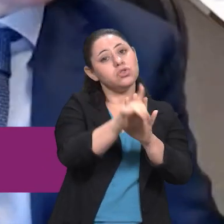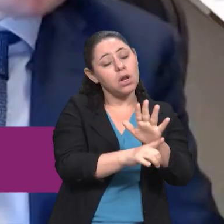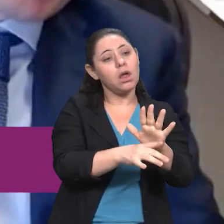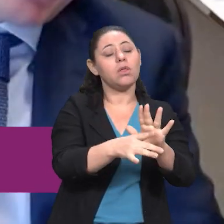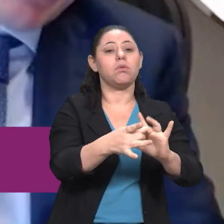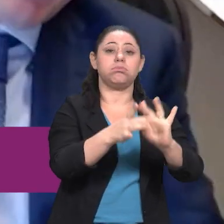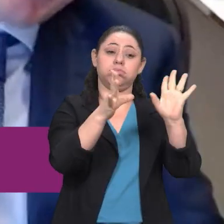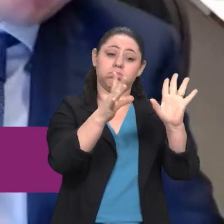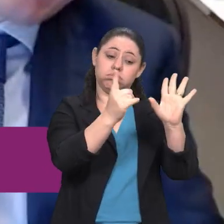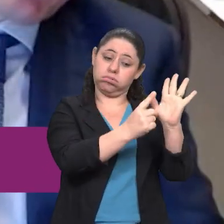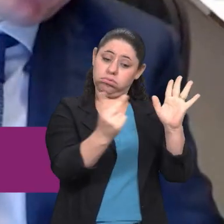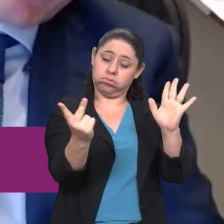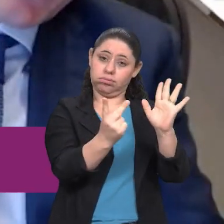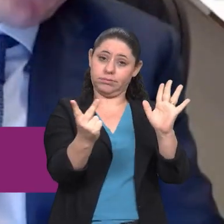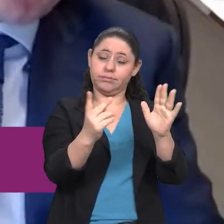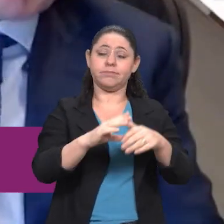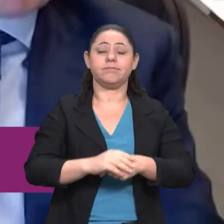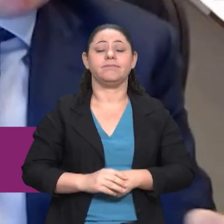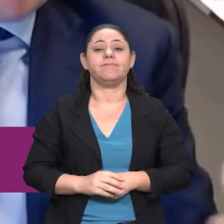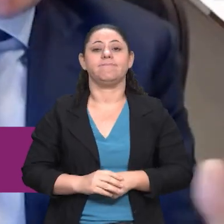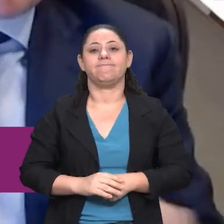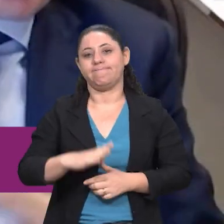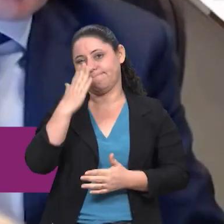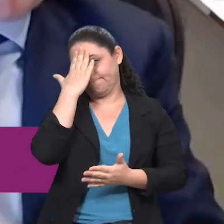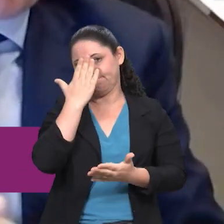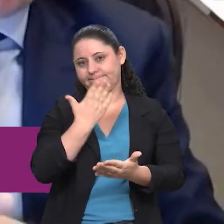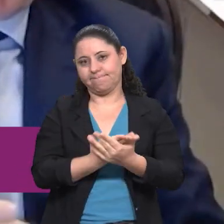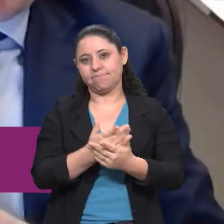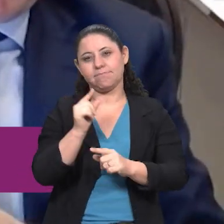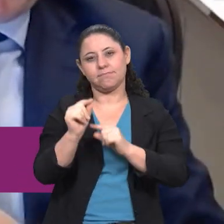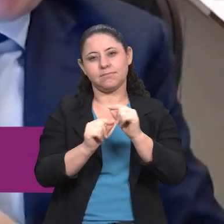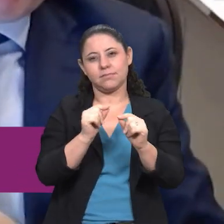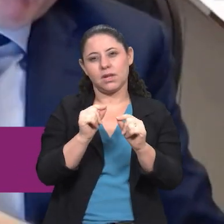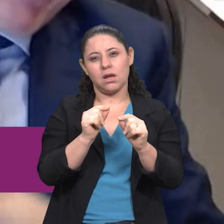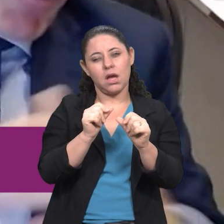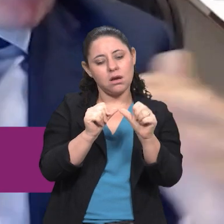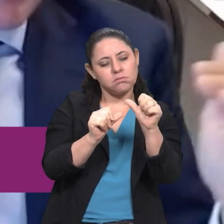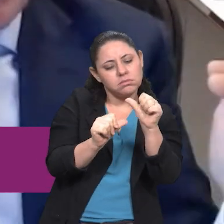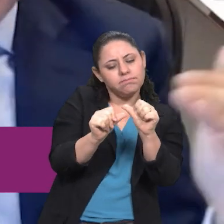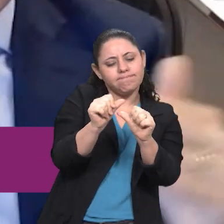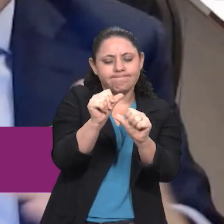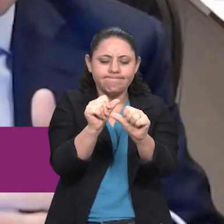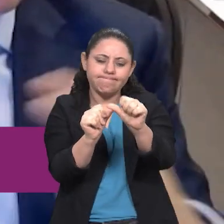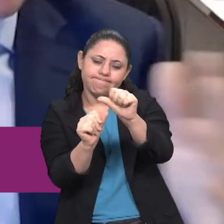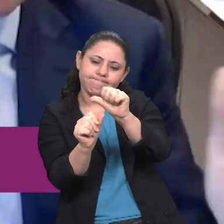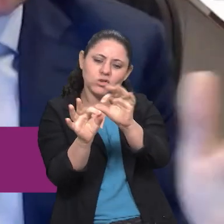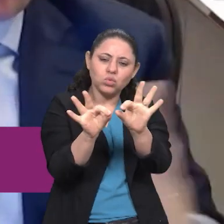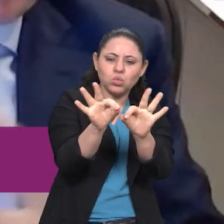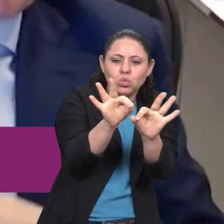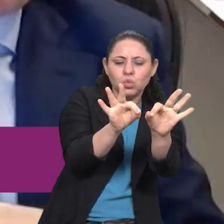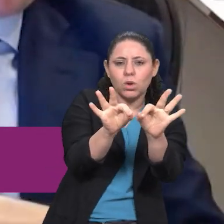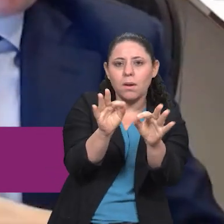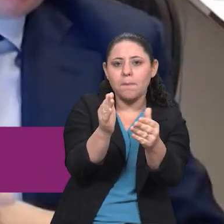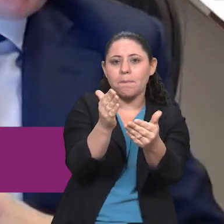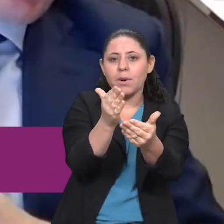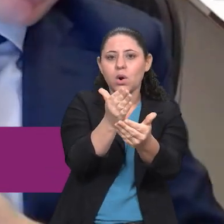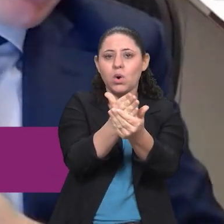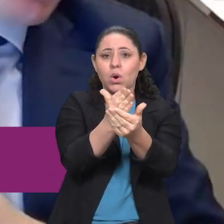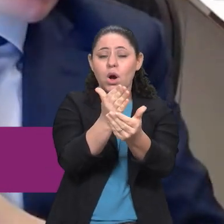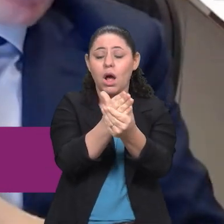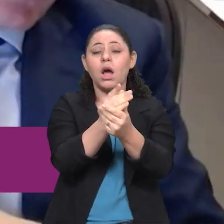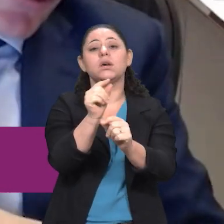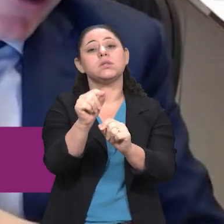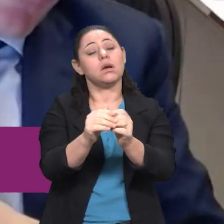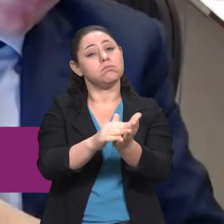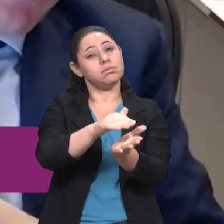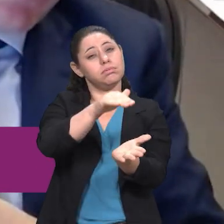tempo, preservar a ampla defesa contraditória. Acredito que, com pequenas modificações, os processos,